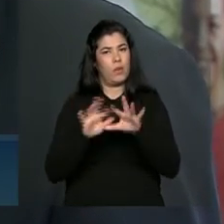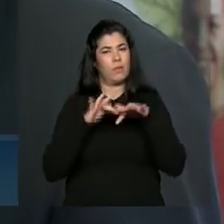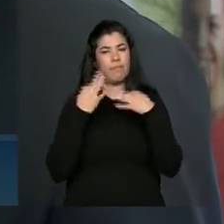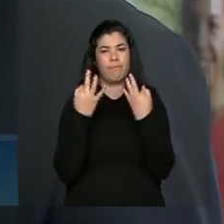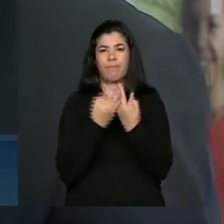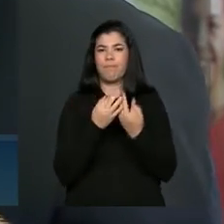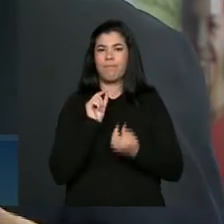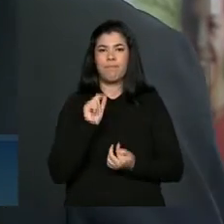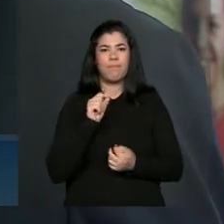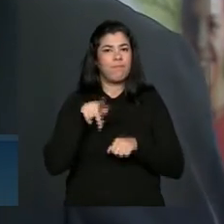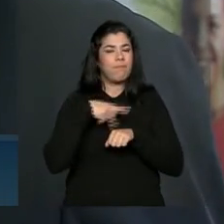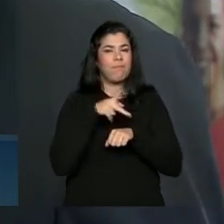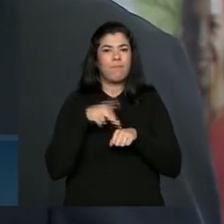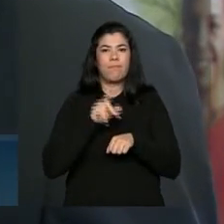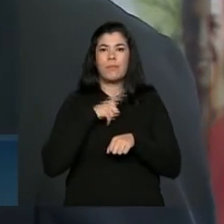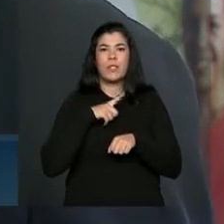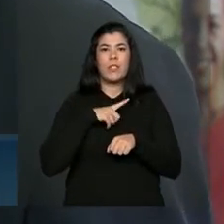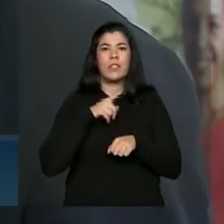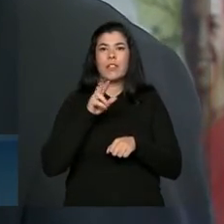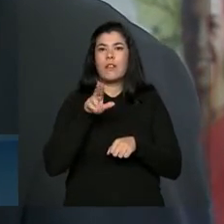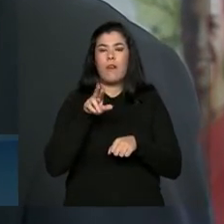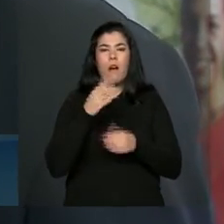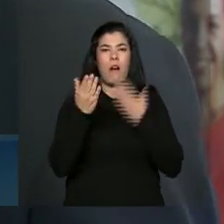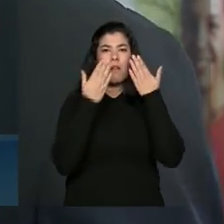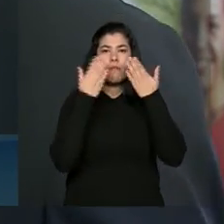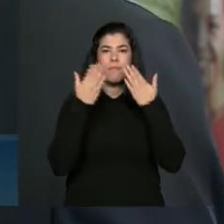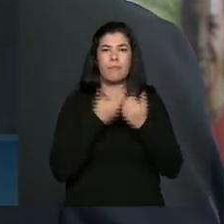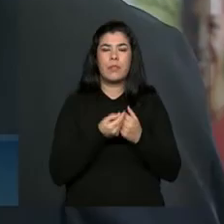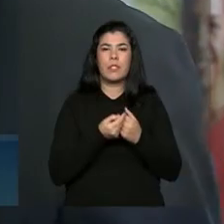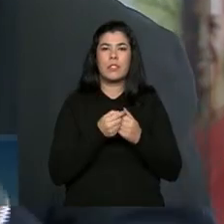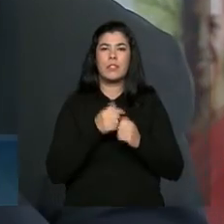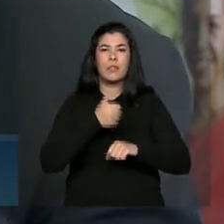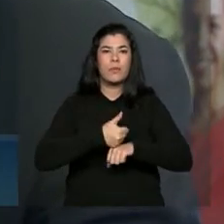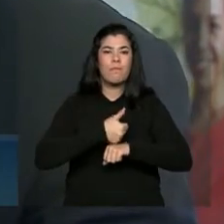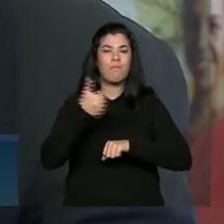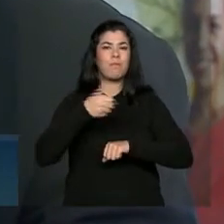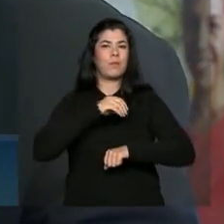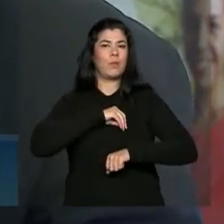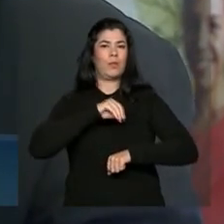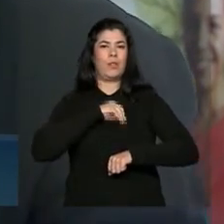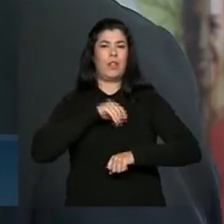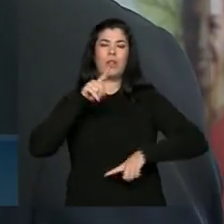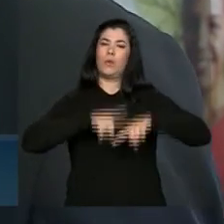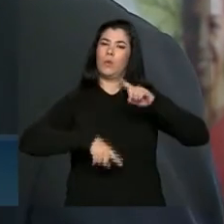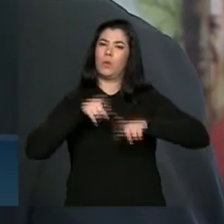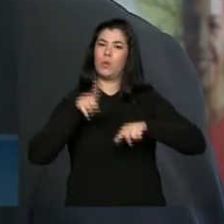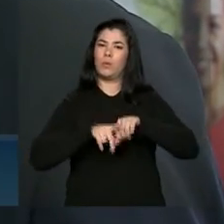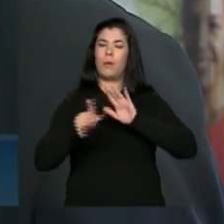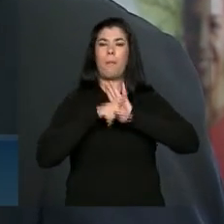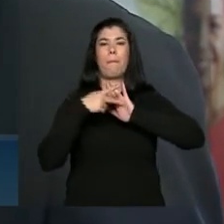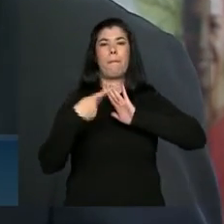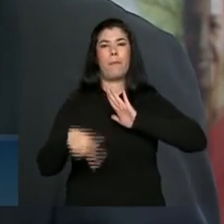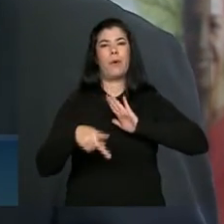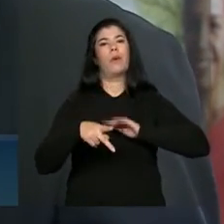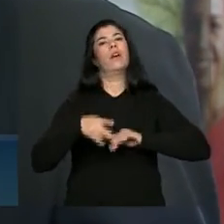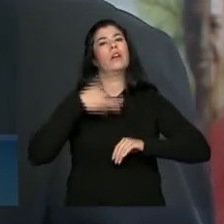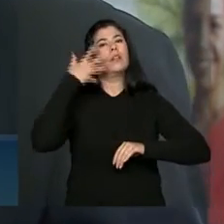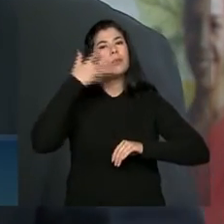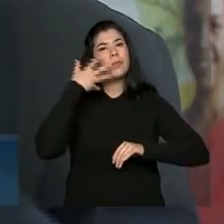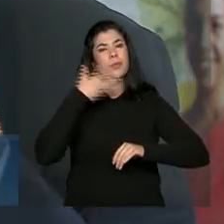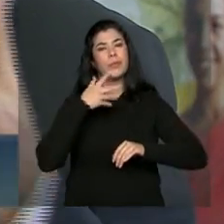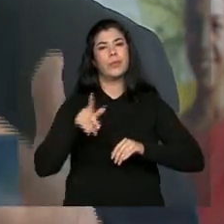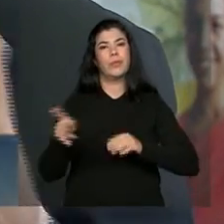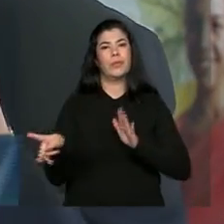país, é como se fosse a data base. São os instrumentos de política agrícola. Nós vamos ficar